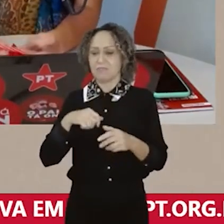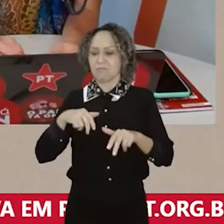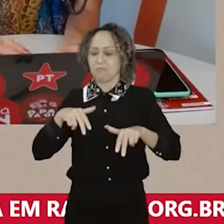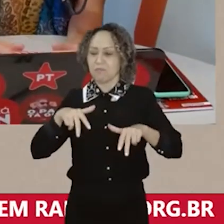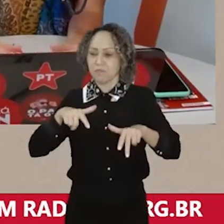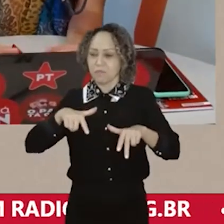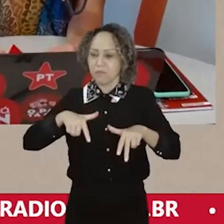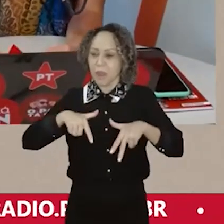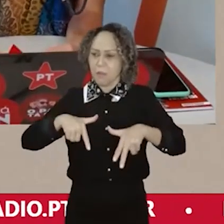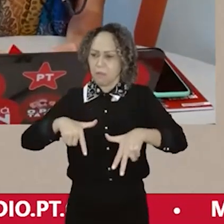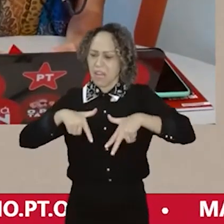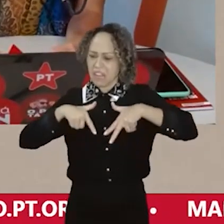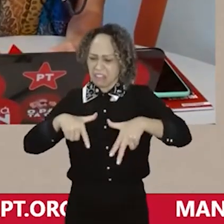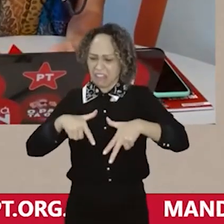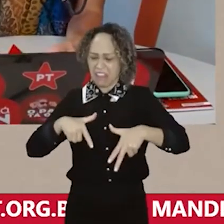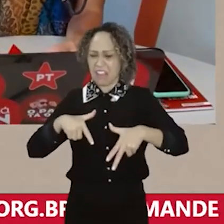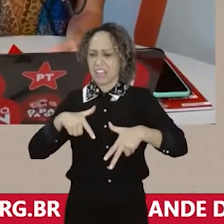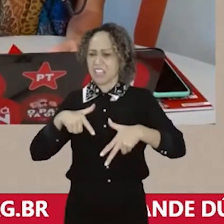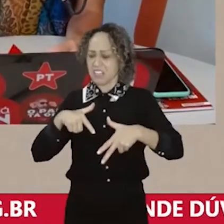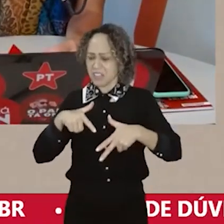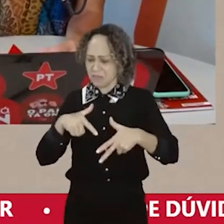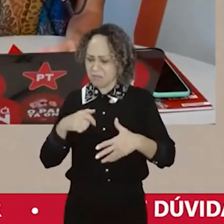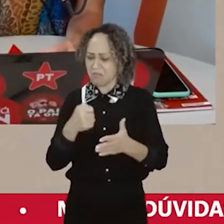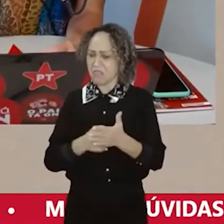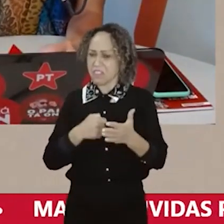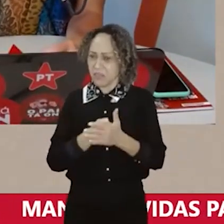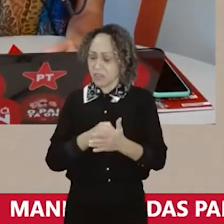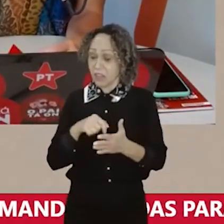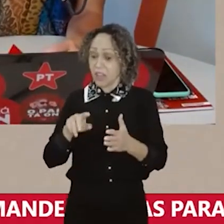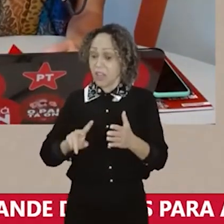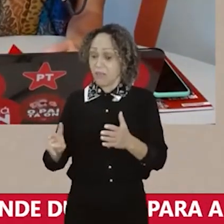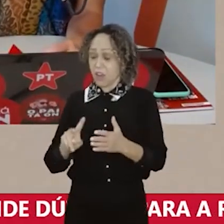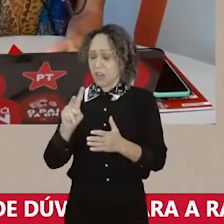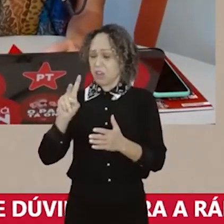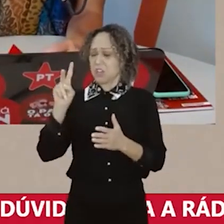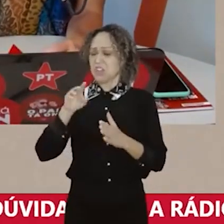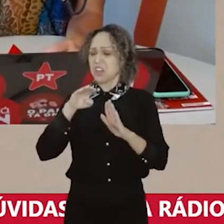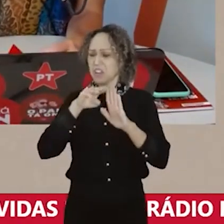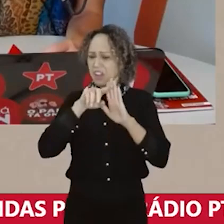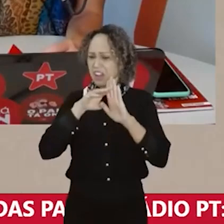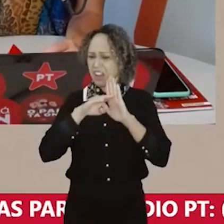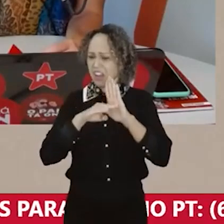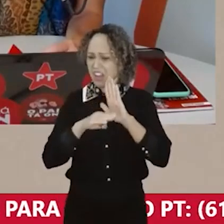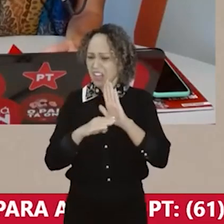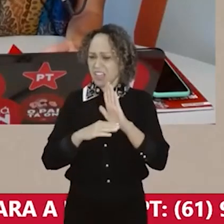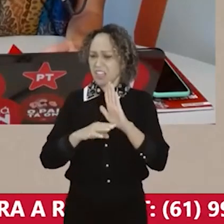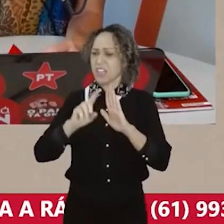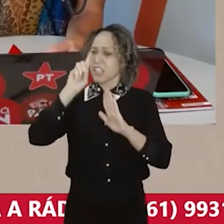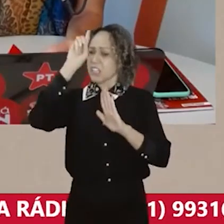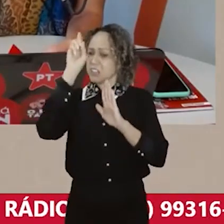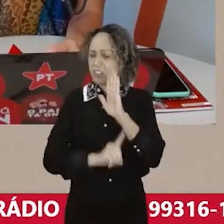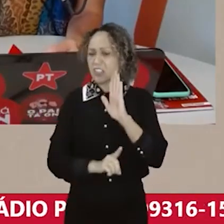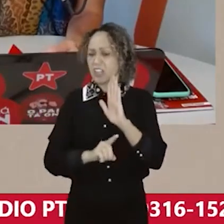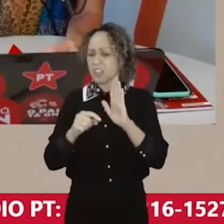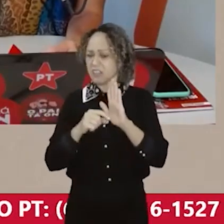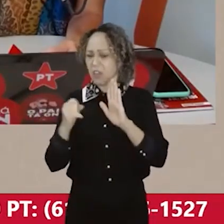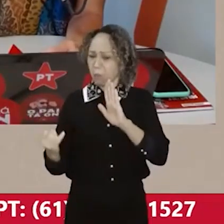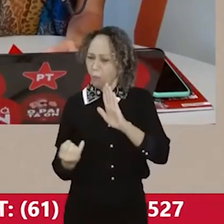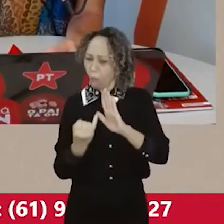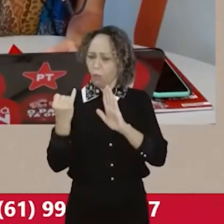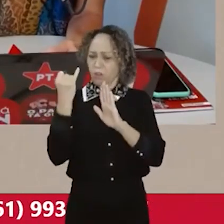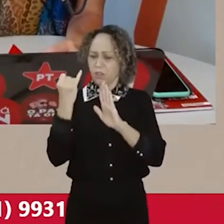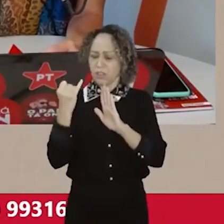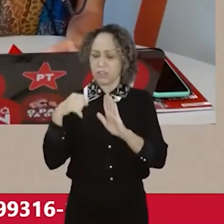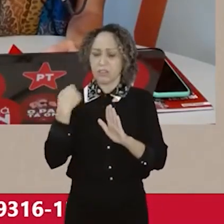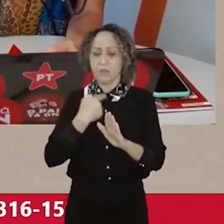ativistas, que valorizaram muito a agenda de direitos, que eu acho que é uma agenda fundamental, né? A gente vai vendo que isso é uma construção.